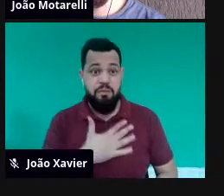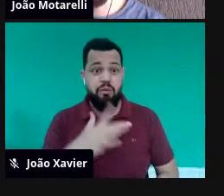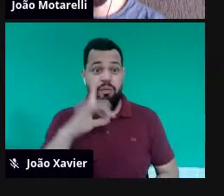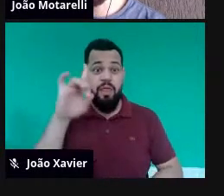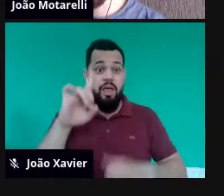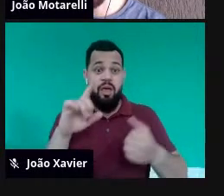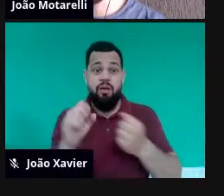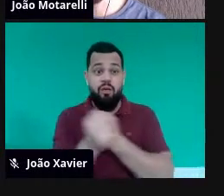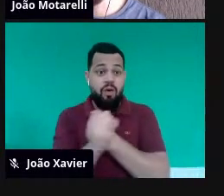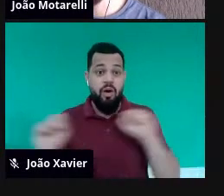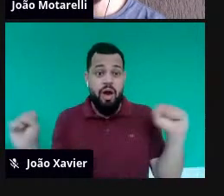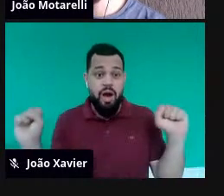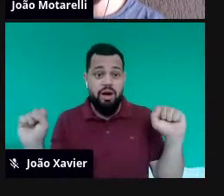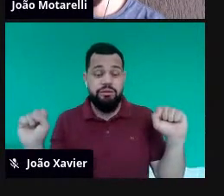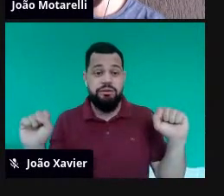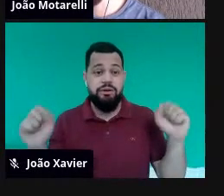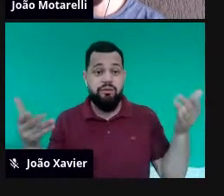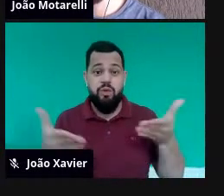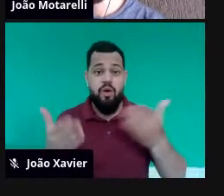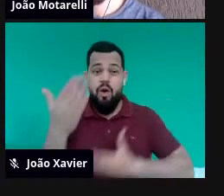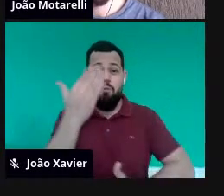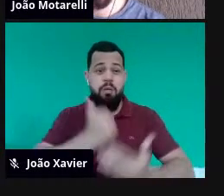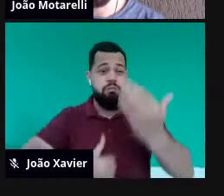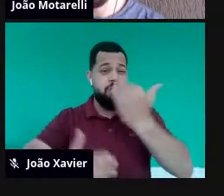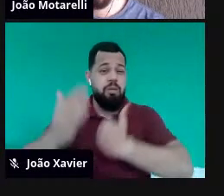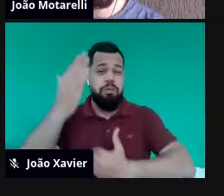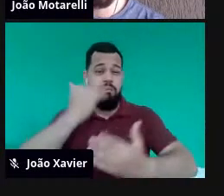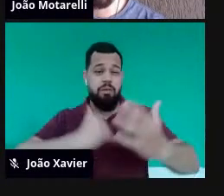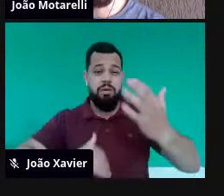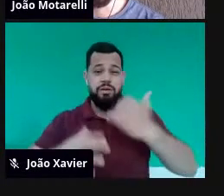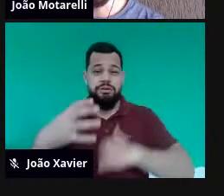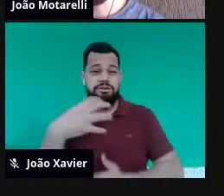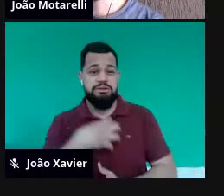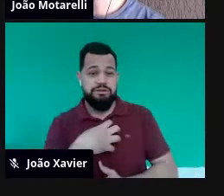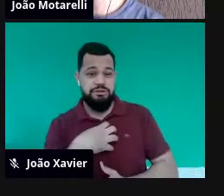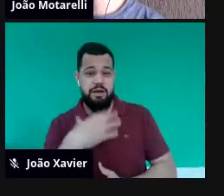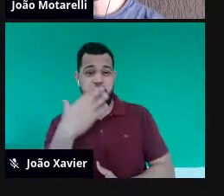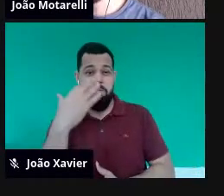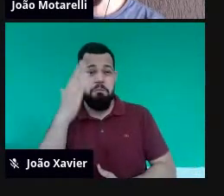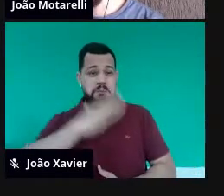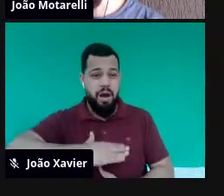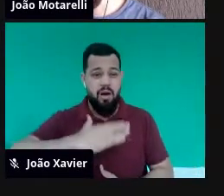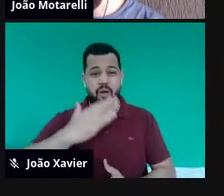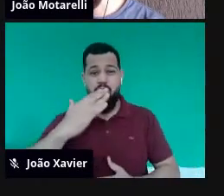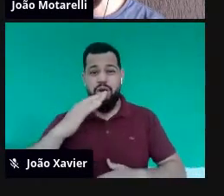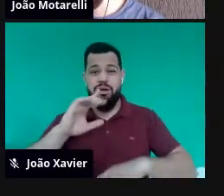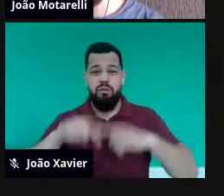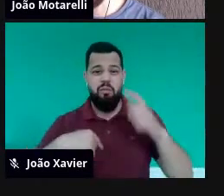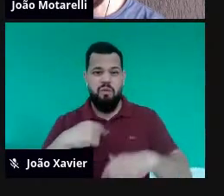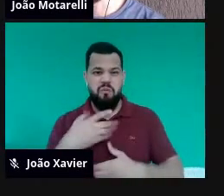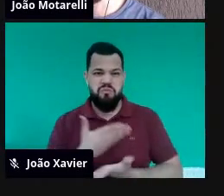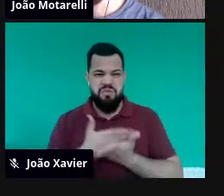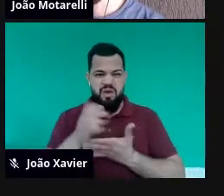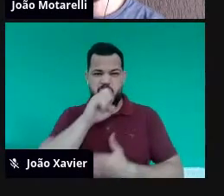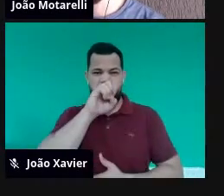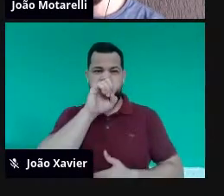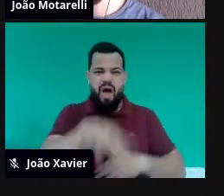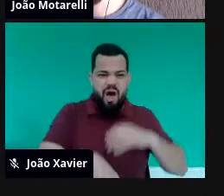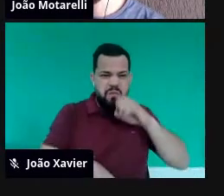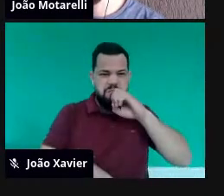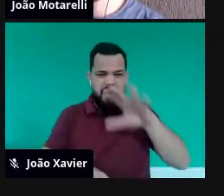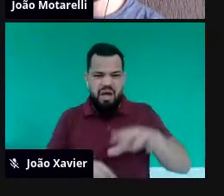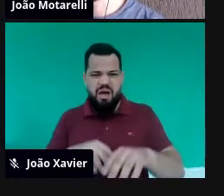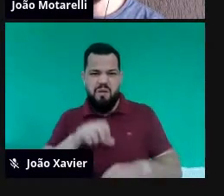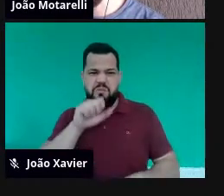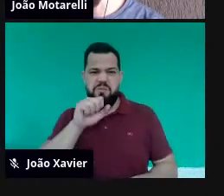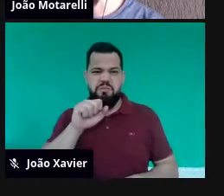Operei, estava engordando mais, comia para me sentir bem, e aí me sentia mal porque tinha comido. Comecei a ser grossa com as pessoas que me ajudavam.